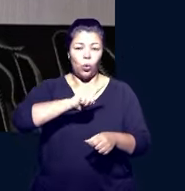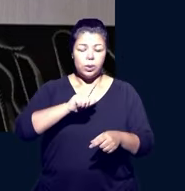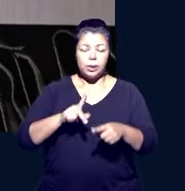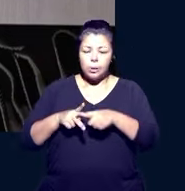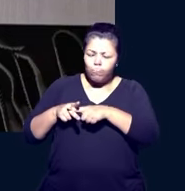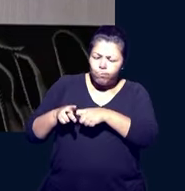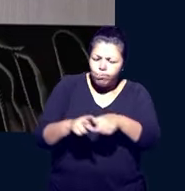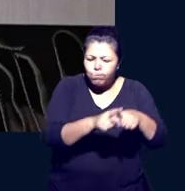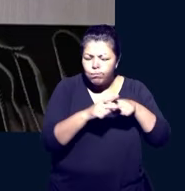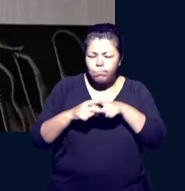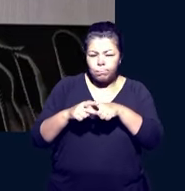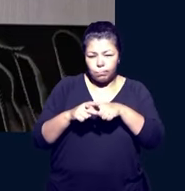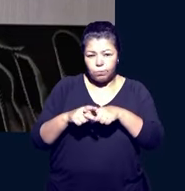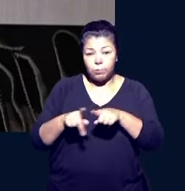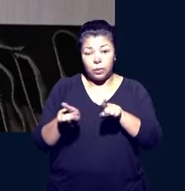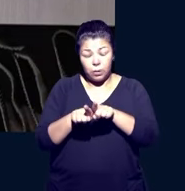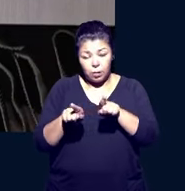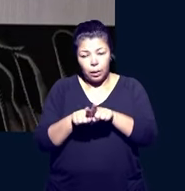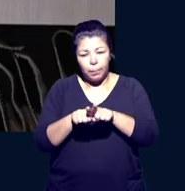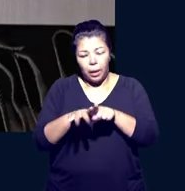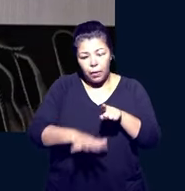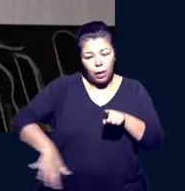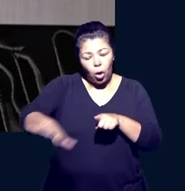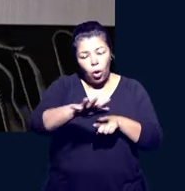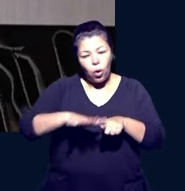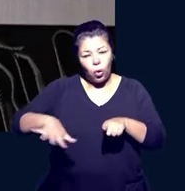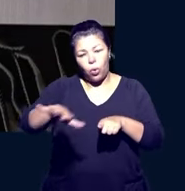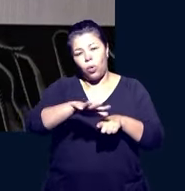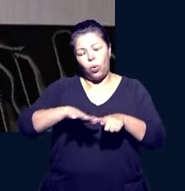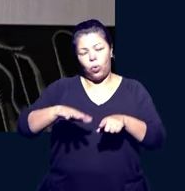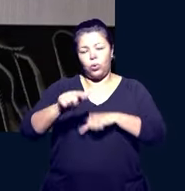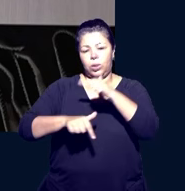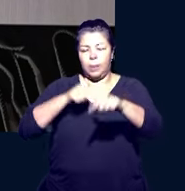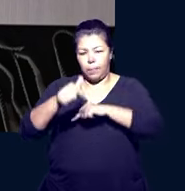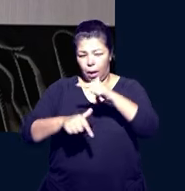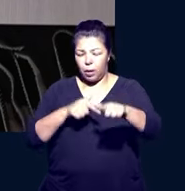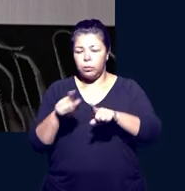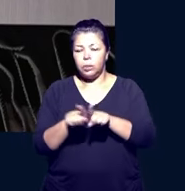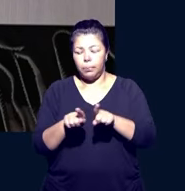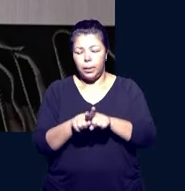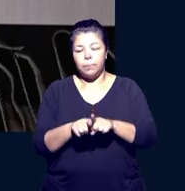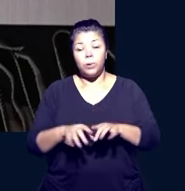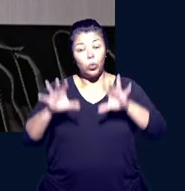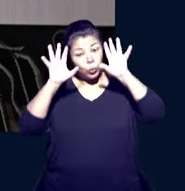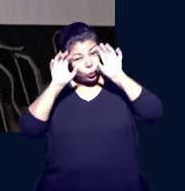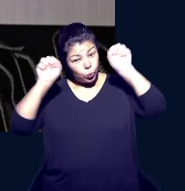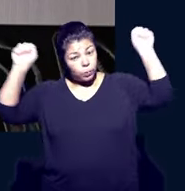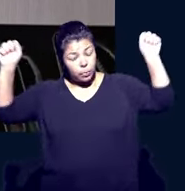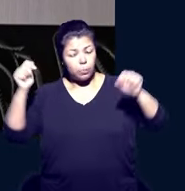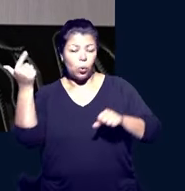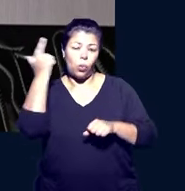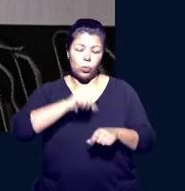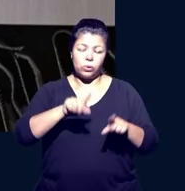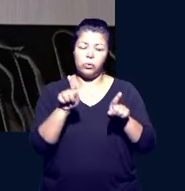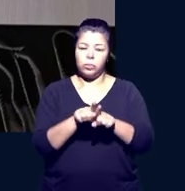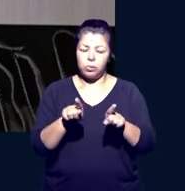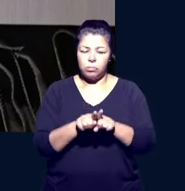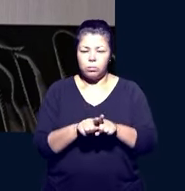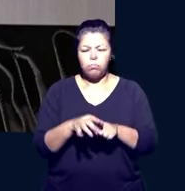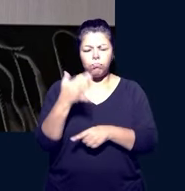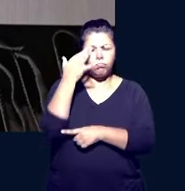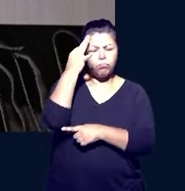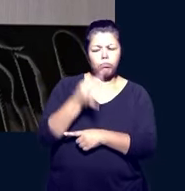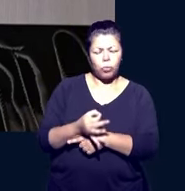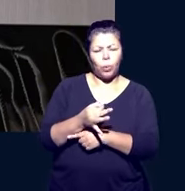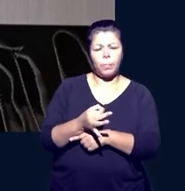fim da contribuição sindical obrigatória o Supremo superou o entendimento do do TST permitindo a